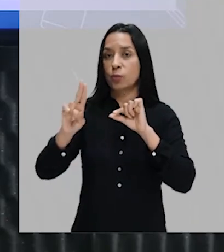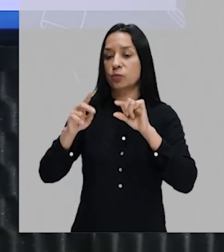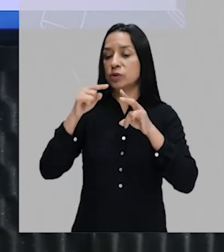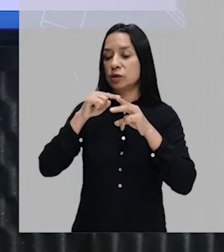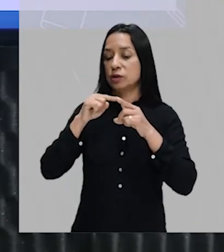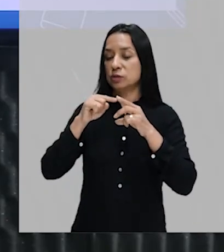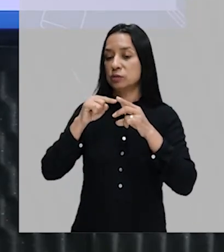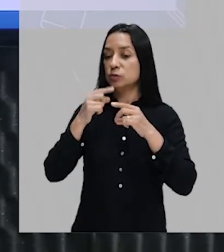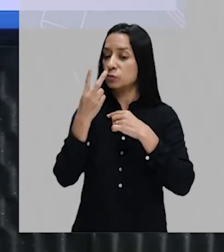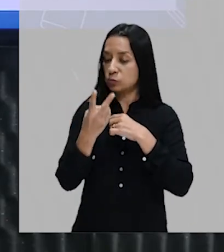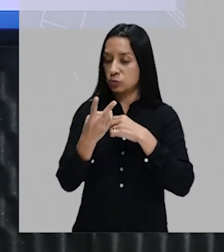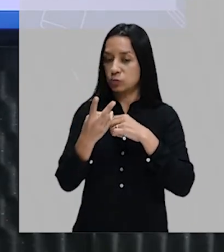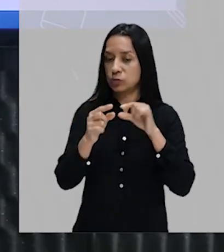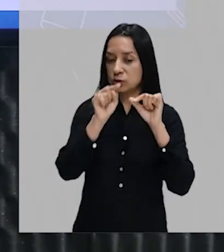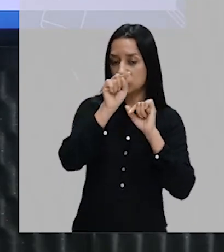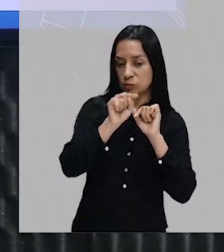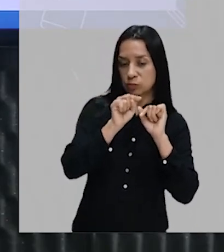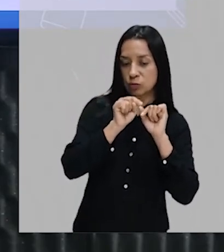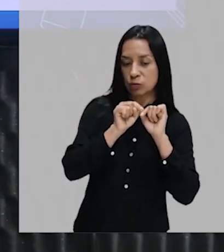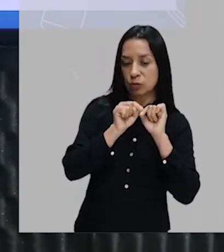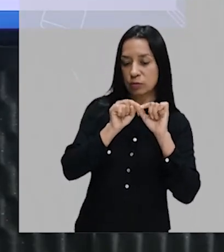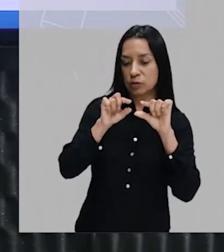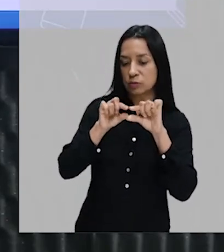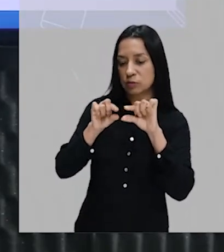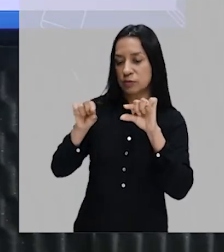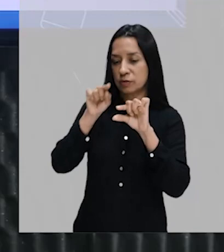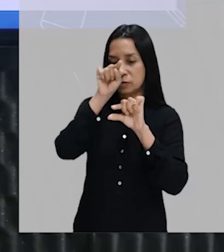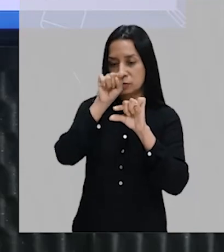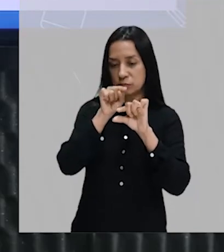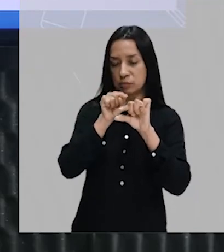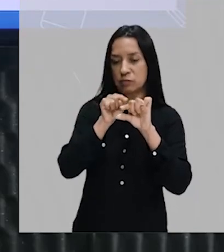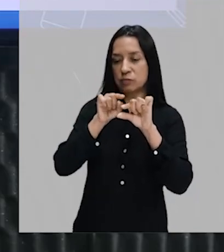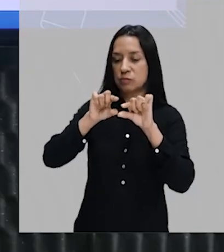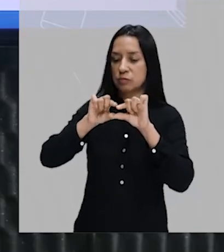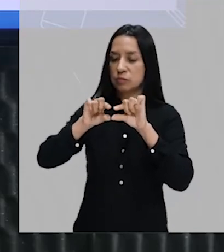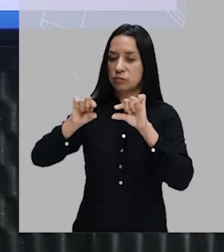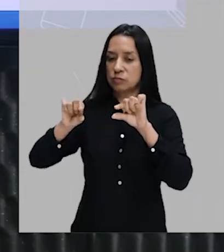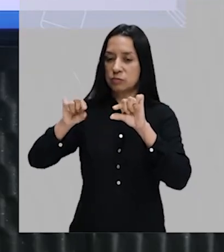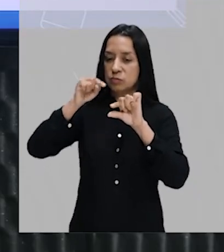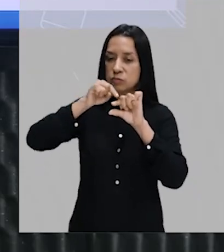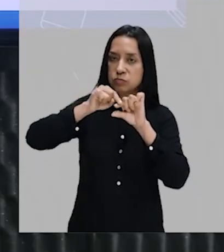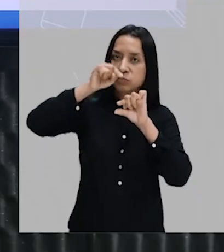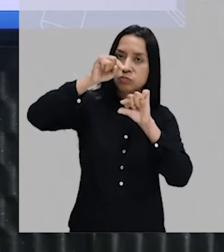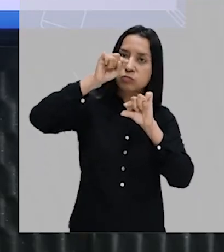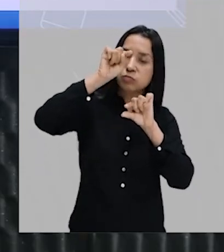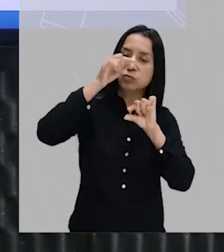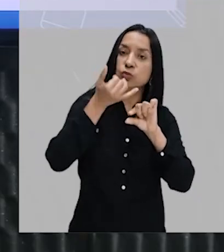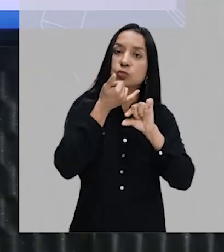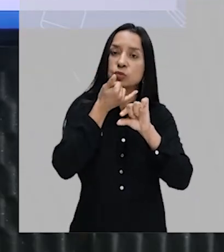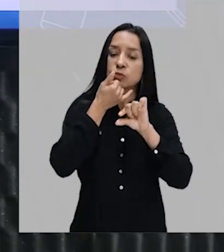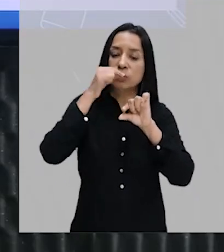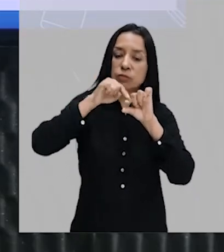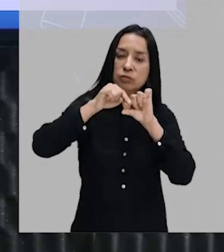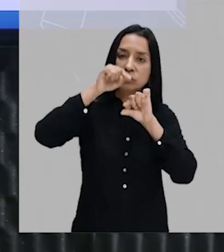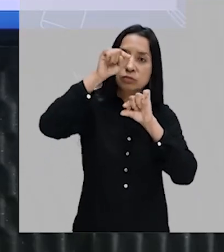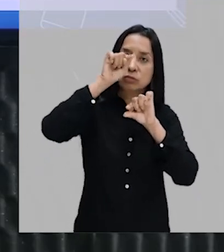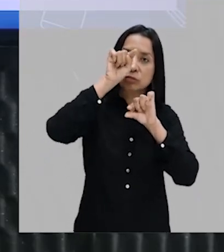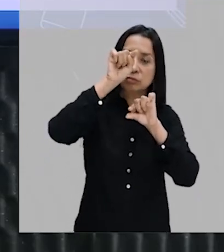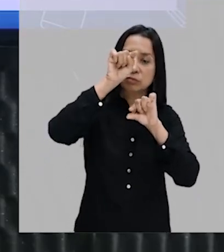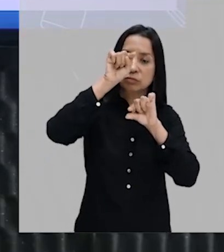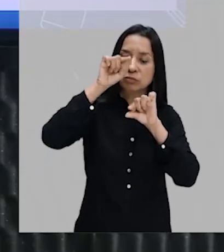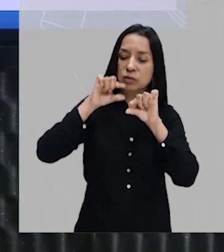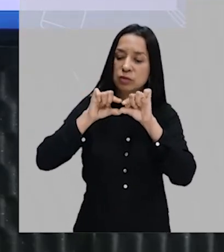no início da frase, que ela vem dessa forma para cima, com aquela bolinha para cima, e no final